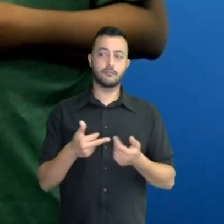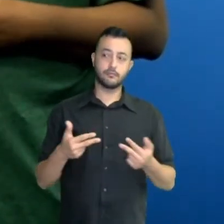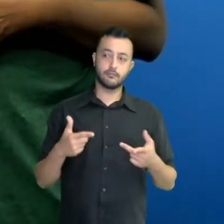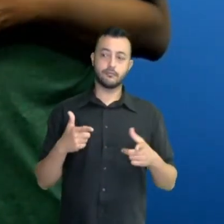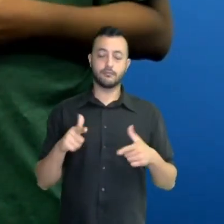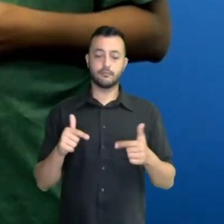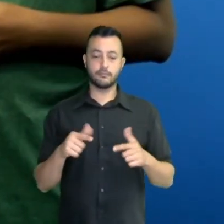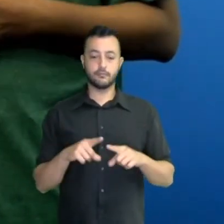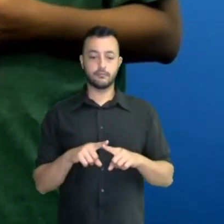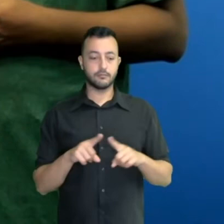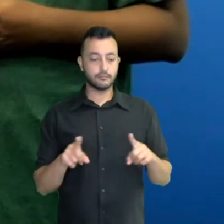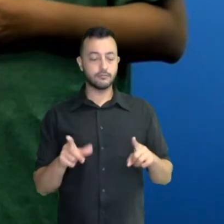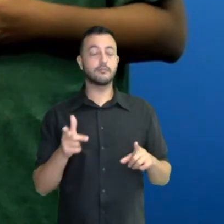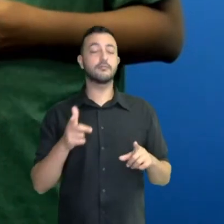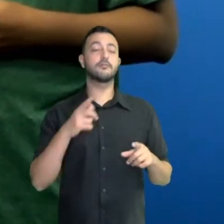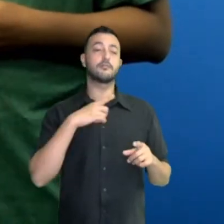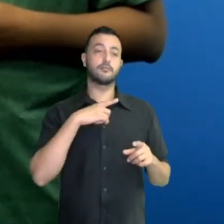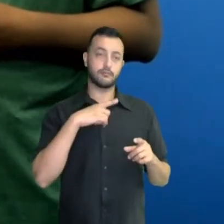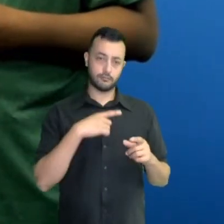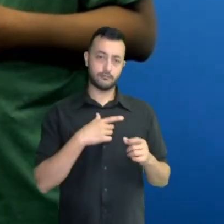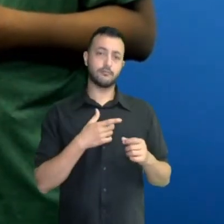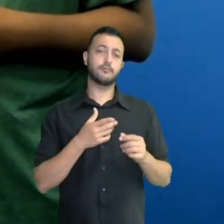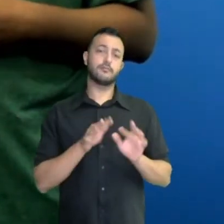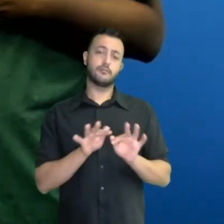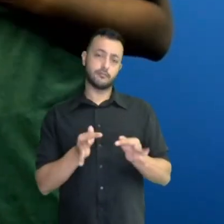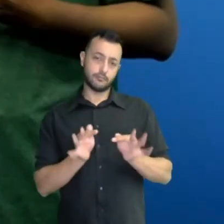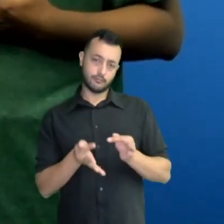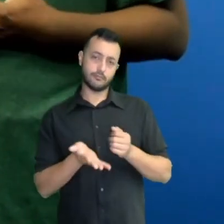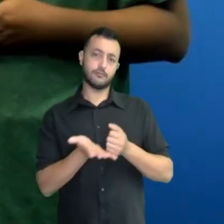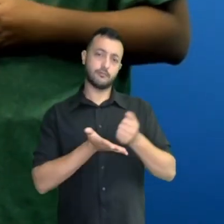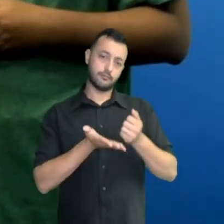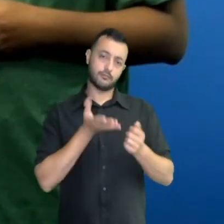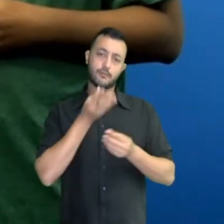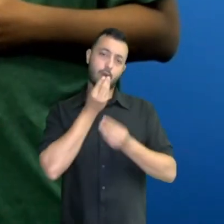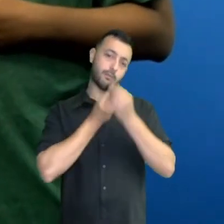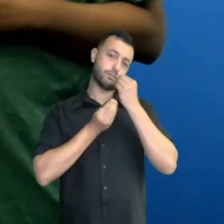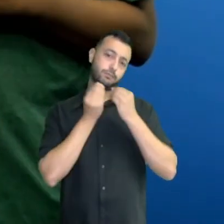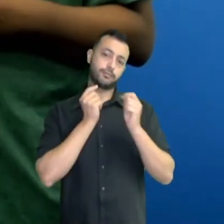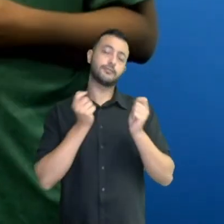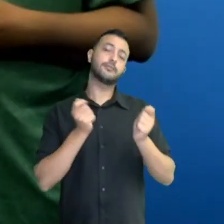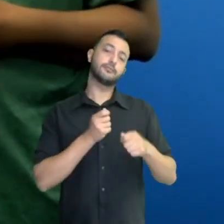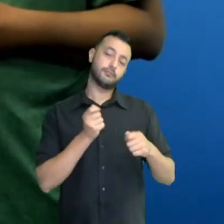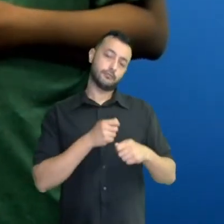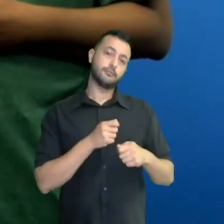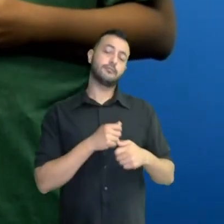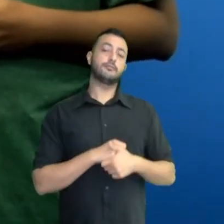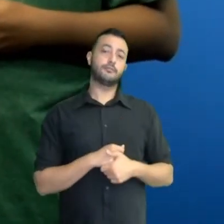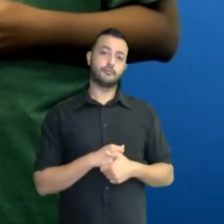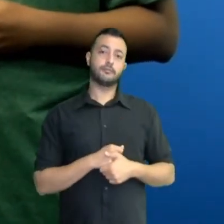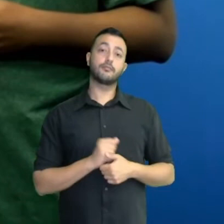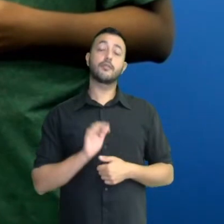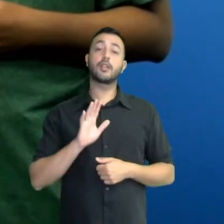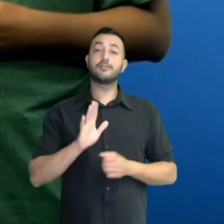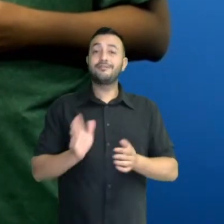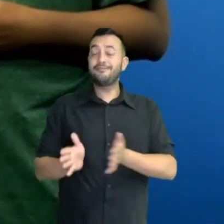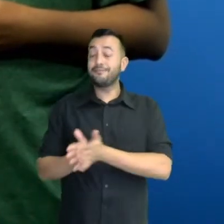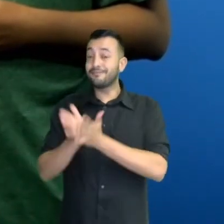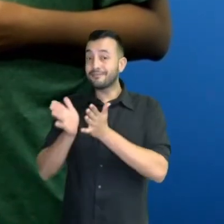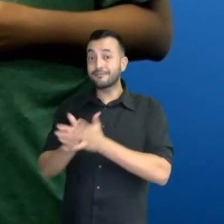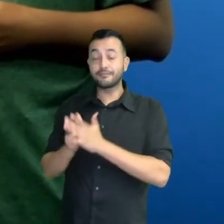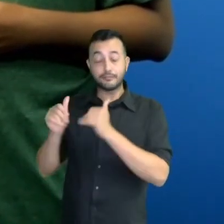serviços, mas você ainda tem o básico assim, para você se alimentar. A condição de extrema